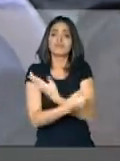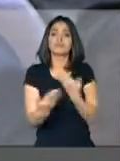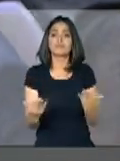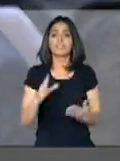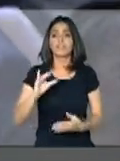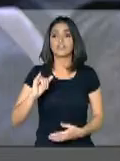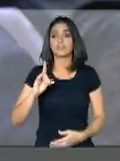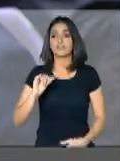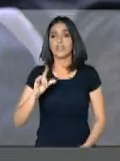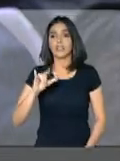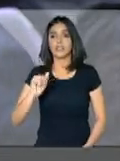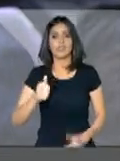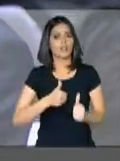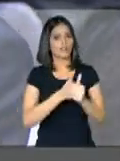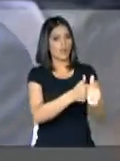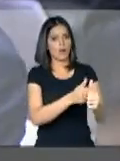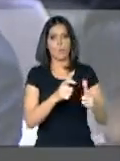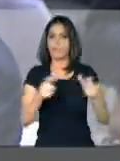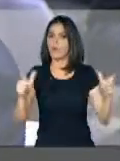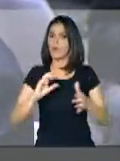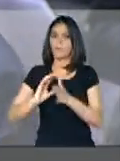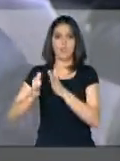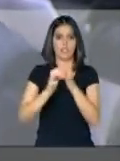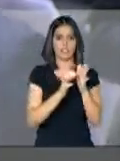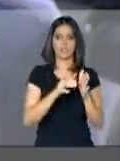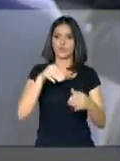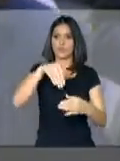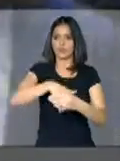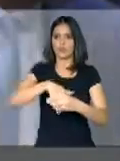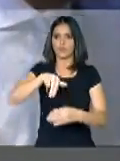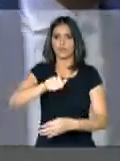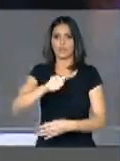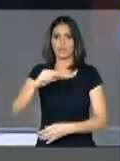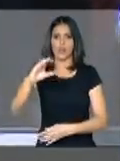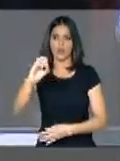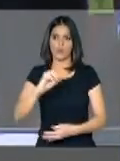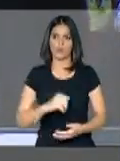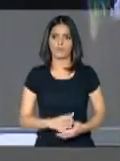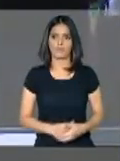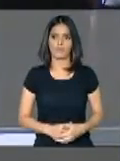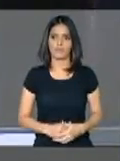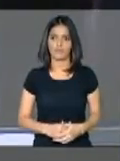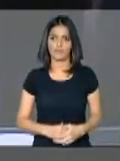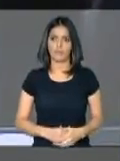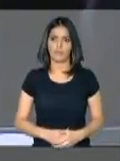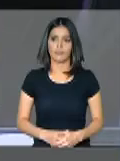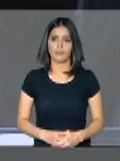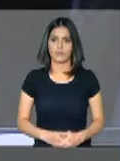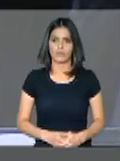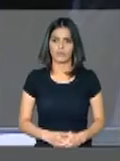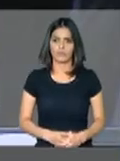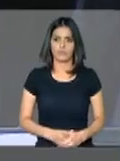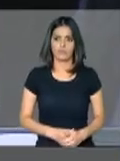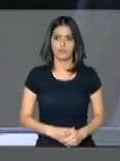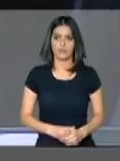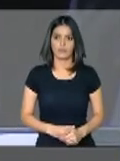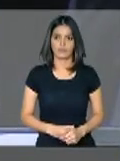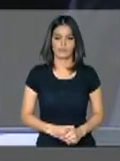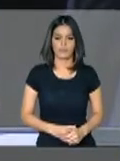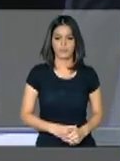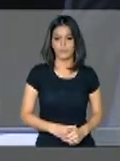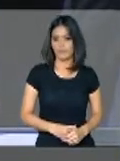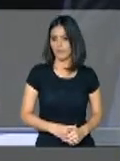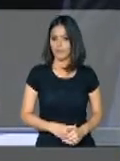caso, a cidadania não está acompanhando a maioria dos partidos e orienta, não. Deputado, deputado Daniel. SB, presidente. Na